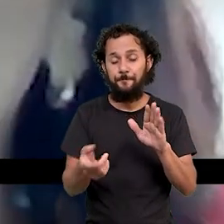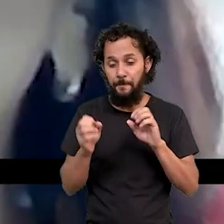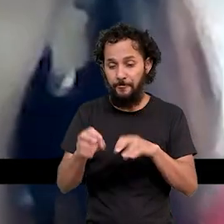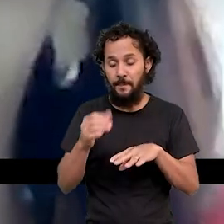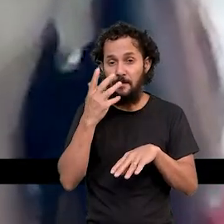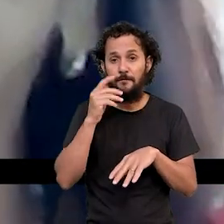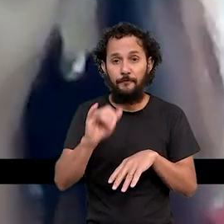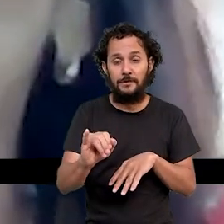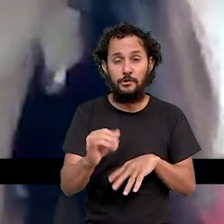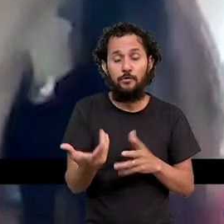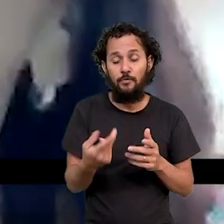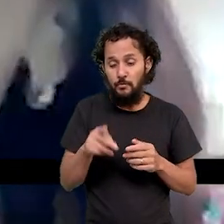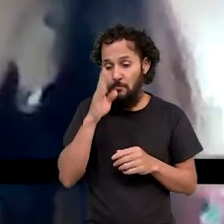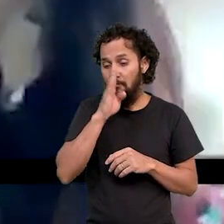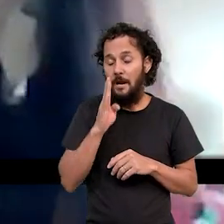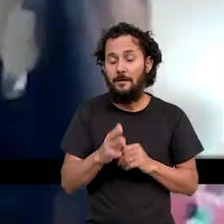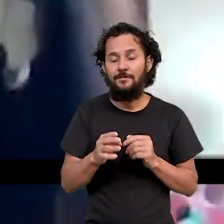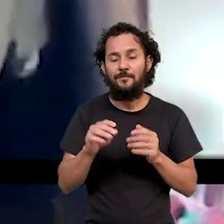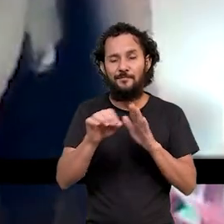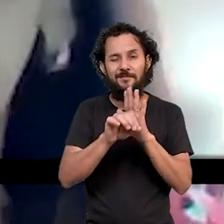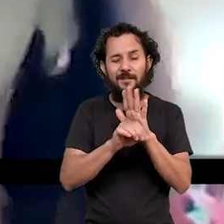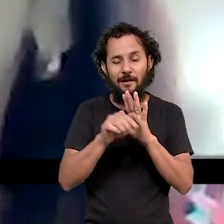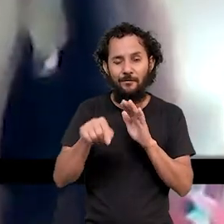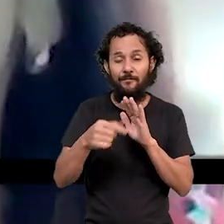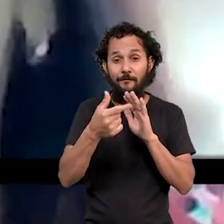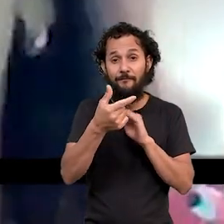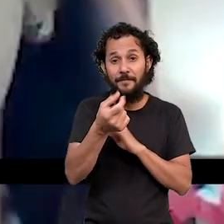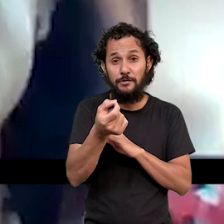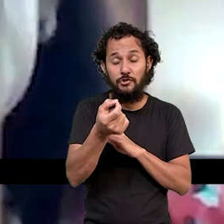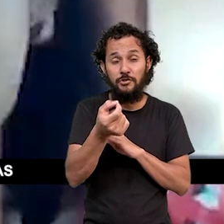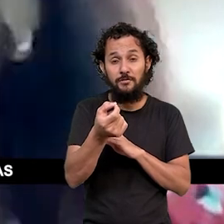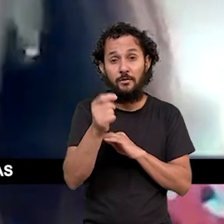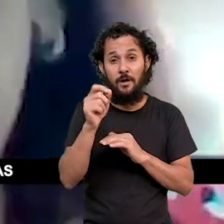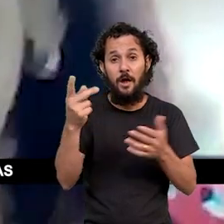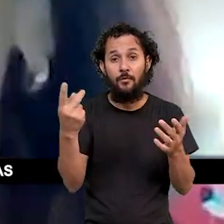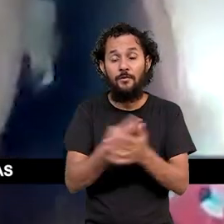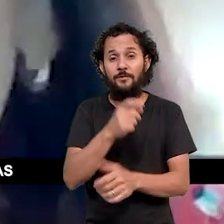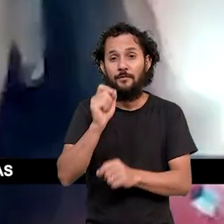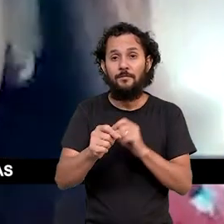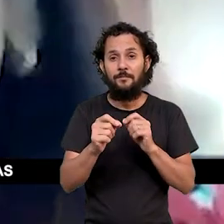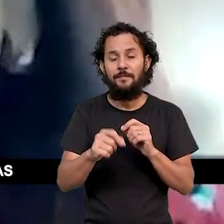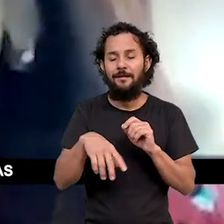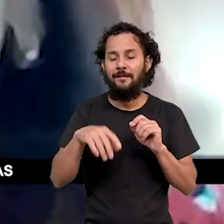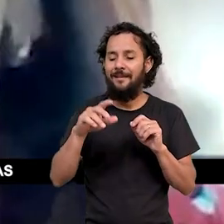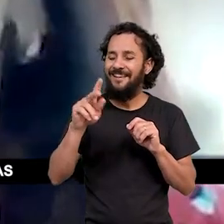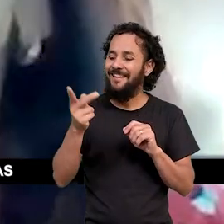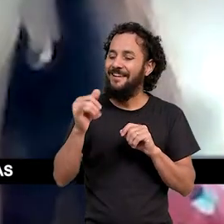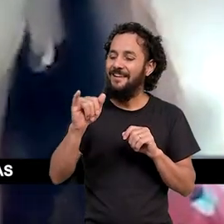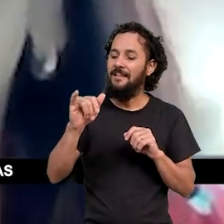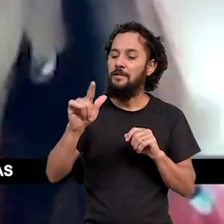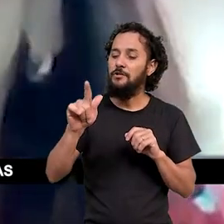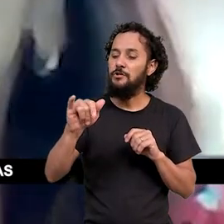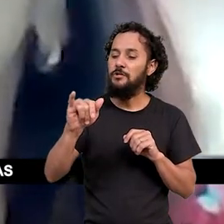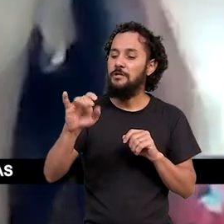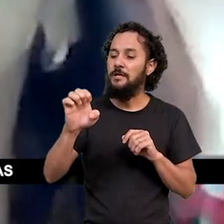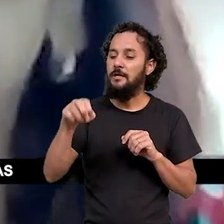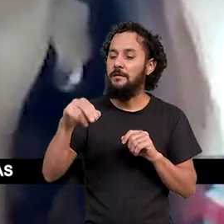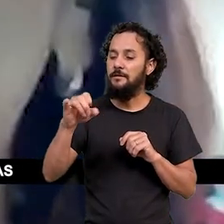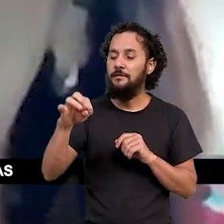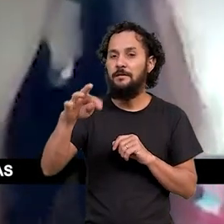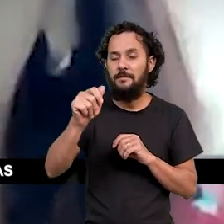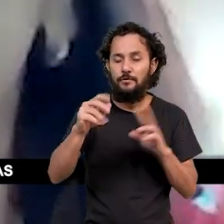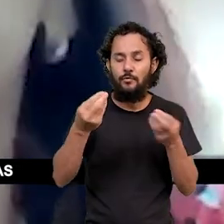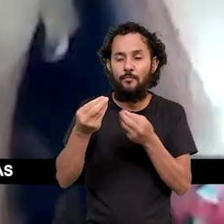a educação infantil no Brasil, nesse início do século XX, acaba tendo um caráter higienista, exatamente na perspectiva